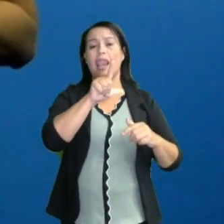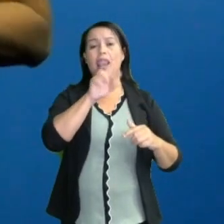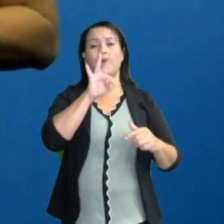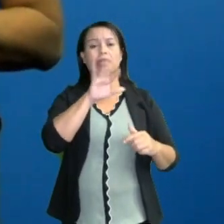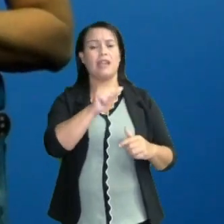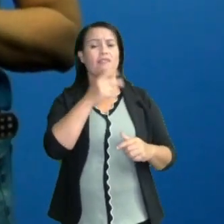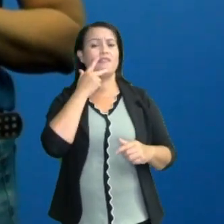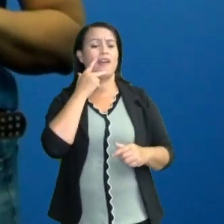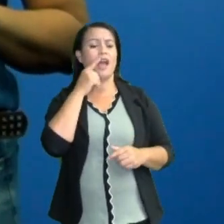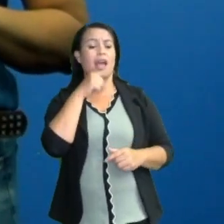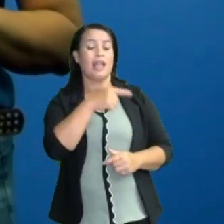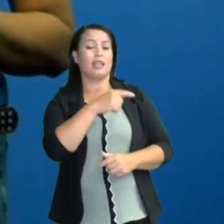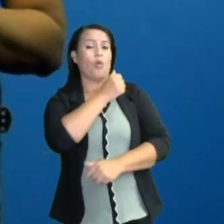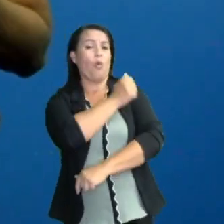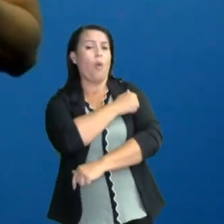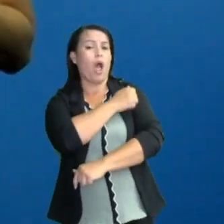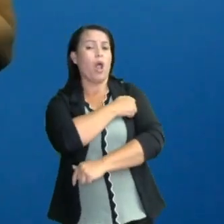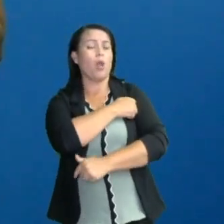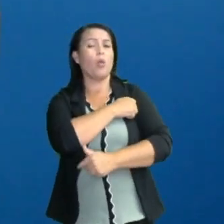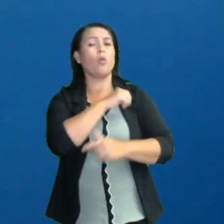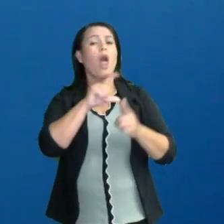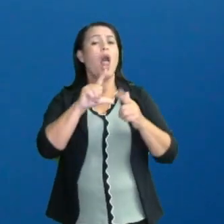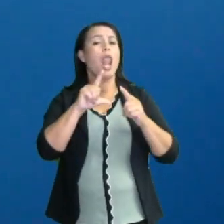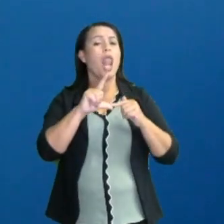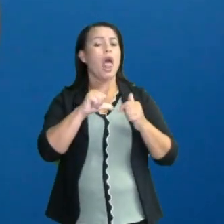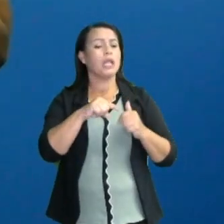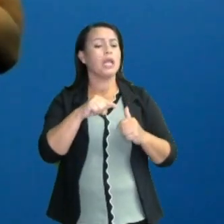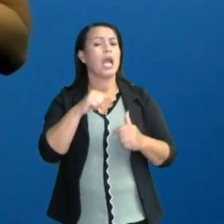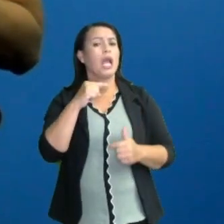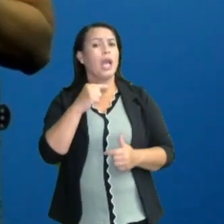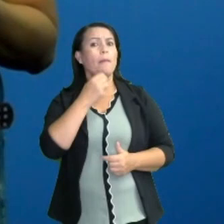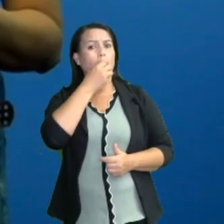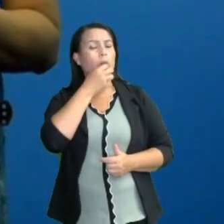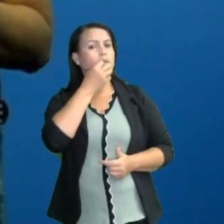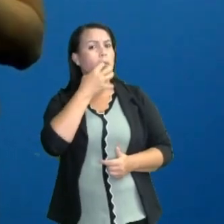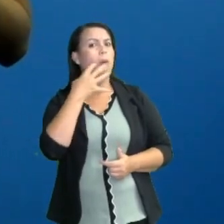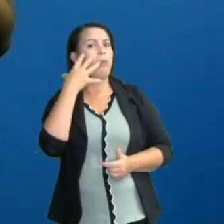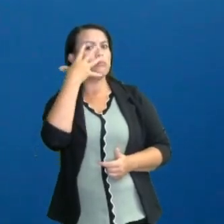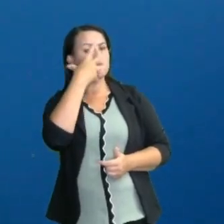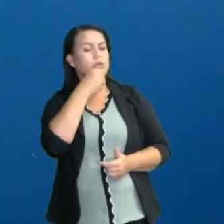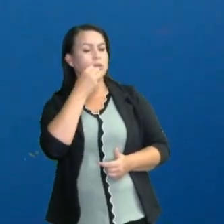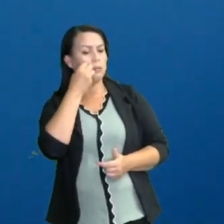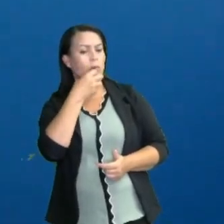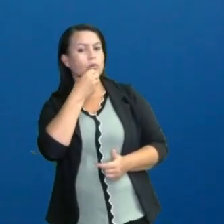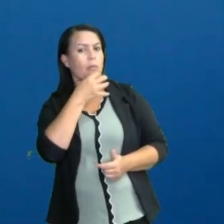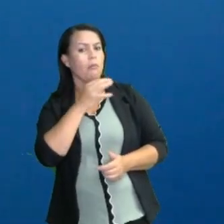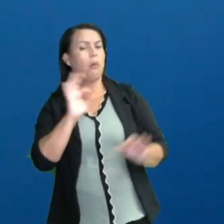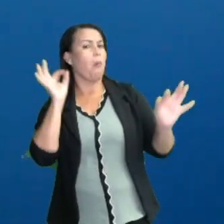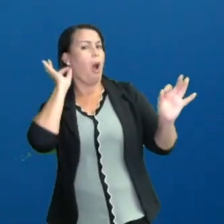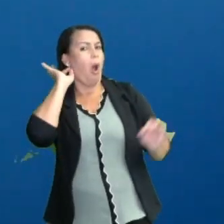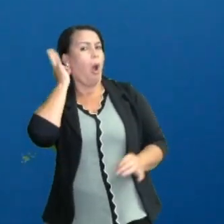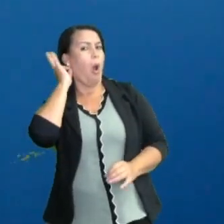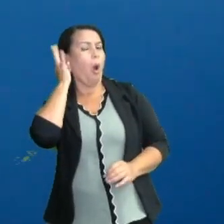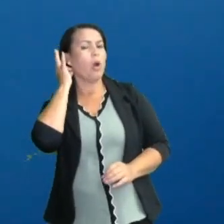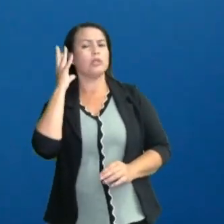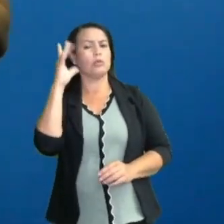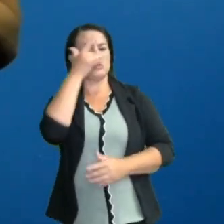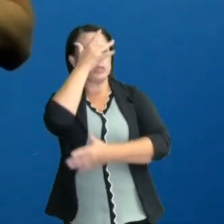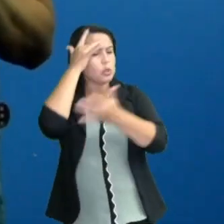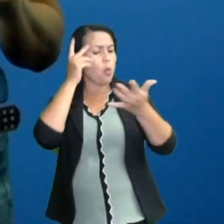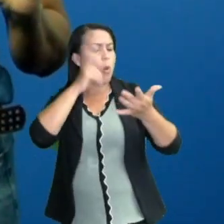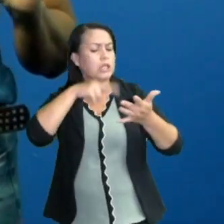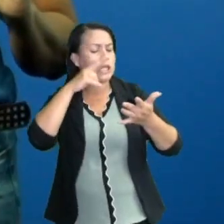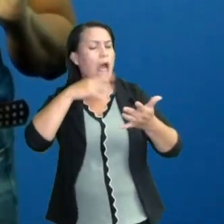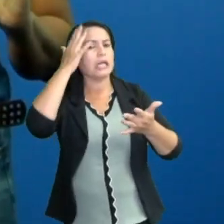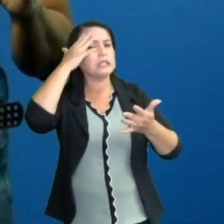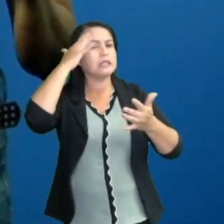aluno é inteligível. Inteligível significa muito boa, aquela letra é ótima, todo mundo compreende,